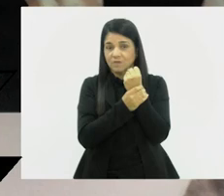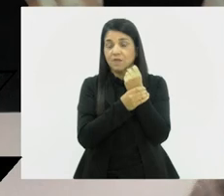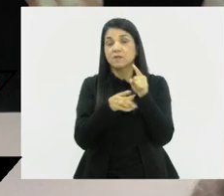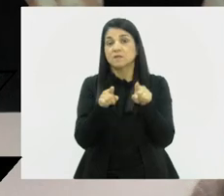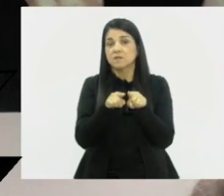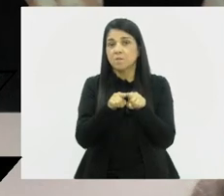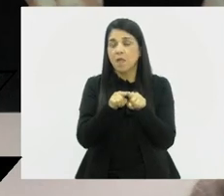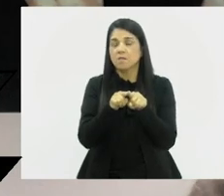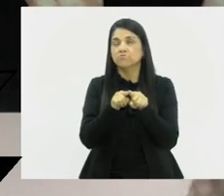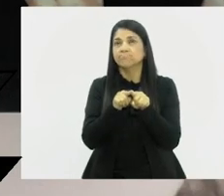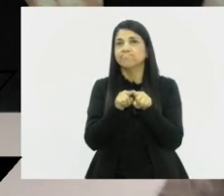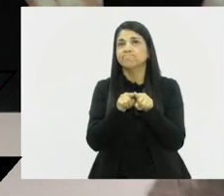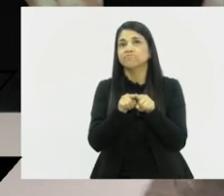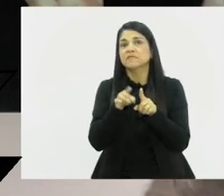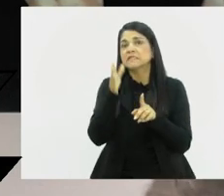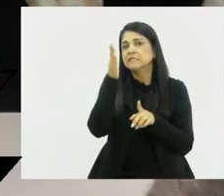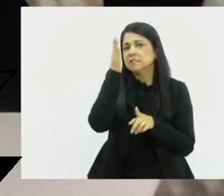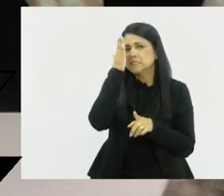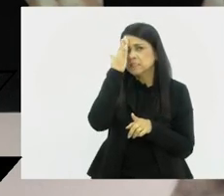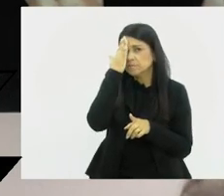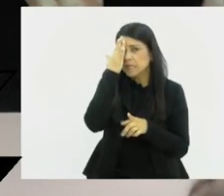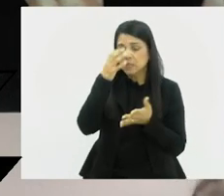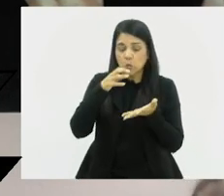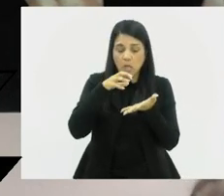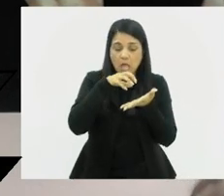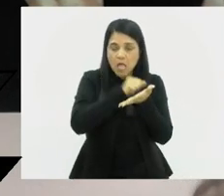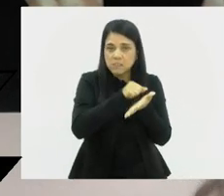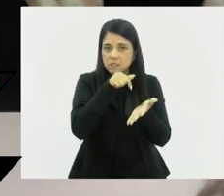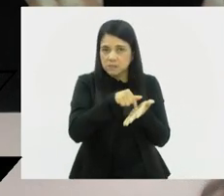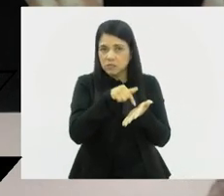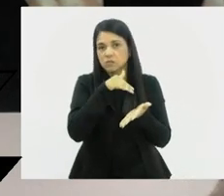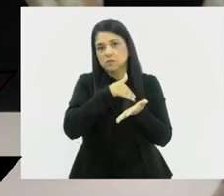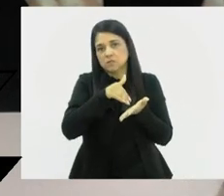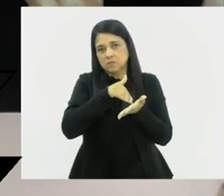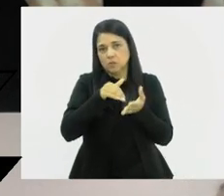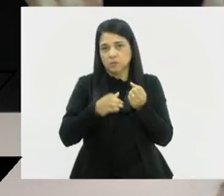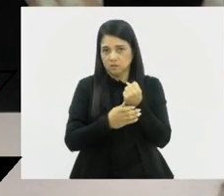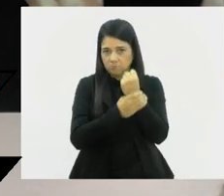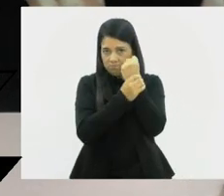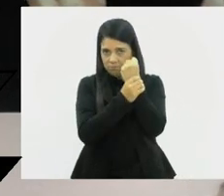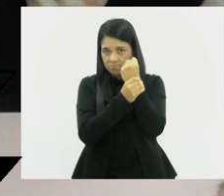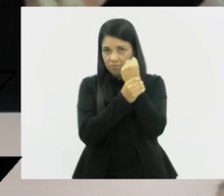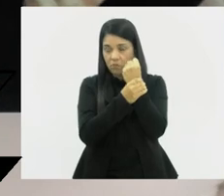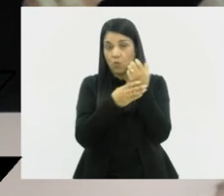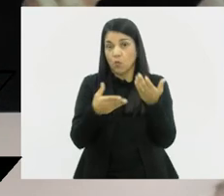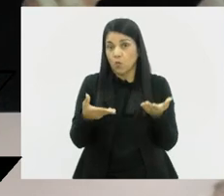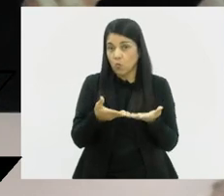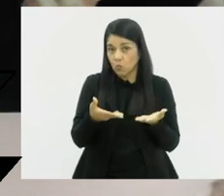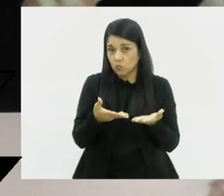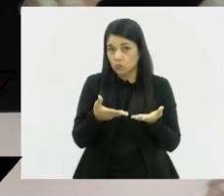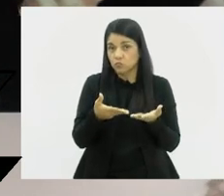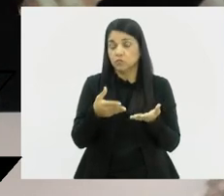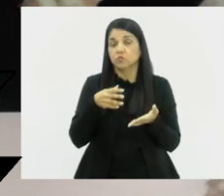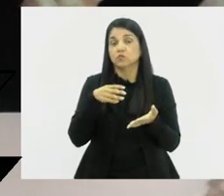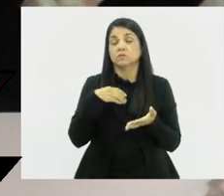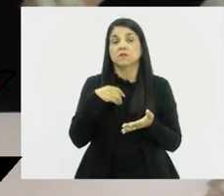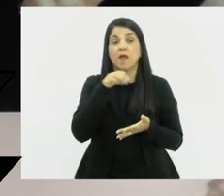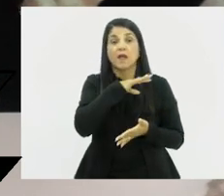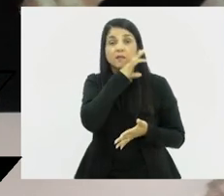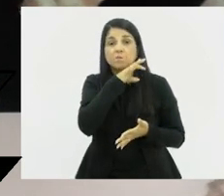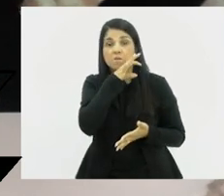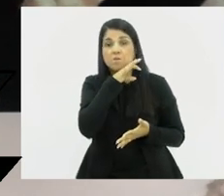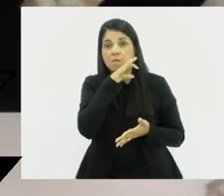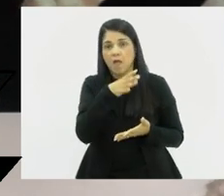memória, saber se tem nos registros da Secretaria de Segurança hoje é o registro desses animais desse